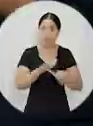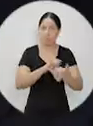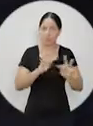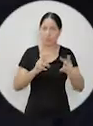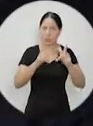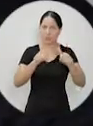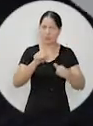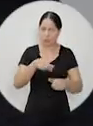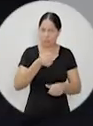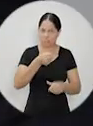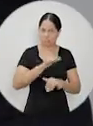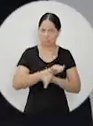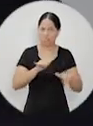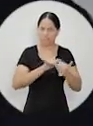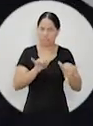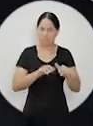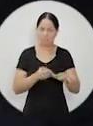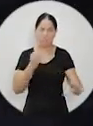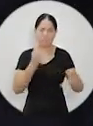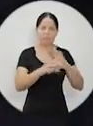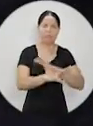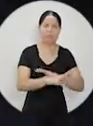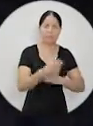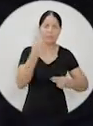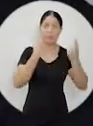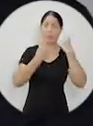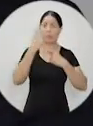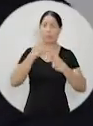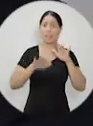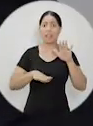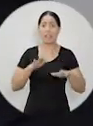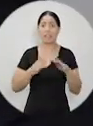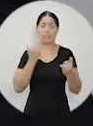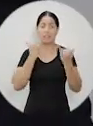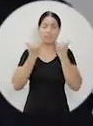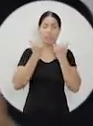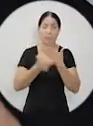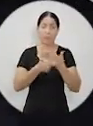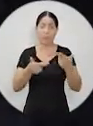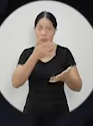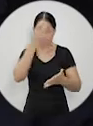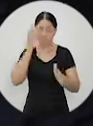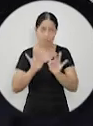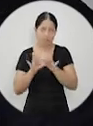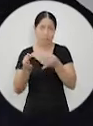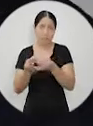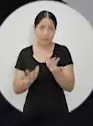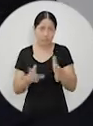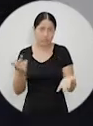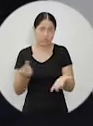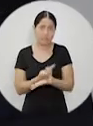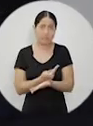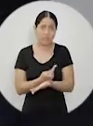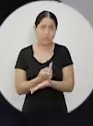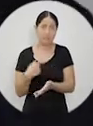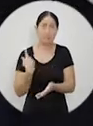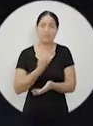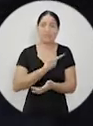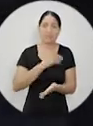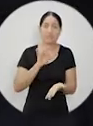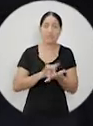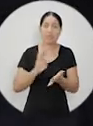é. E às vezes a gente passa à frente por uma preocupação, por achar que está informando um parente de algo que está acontecendo e nós estamos prestando